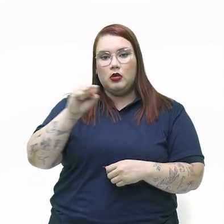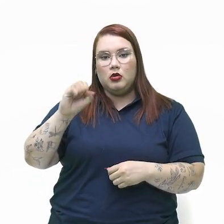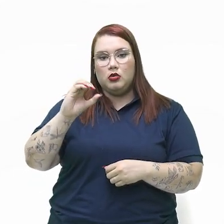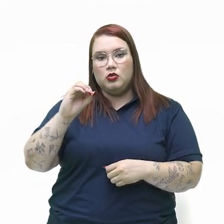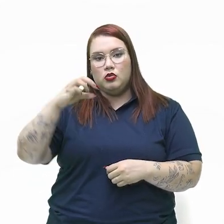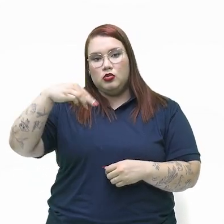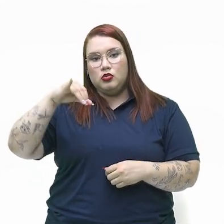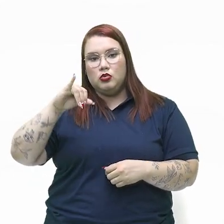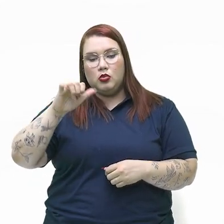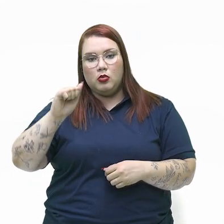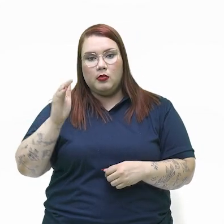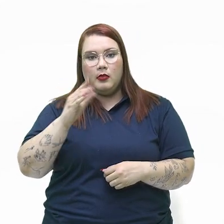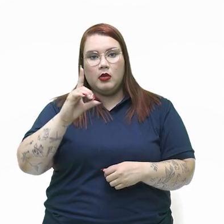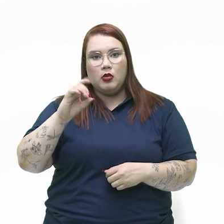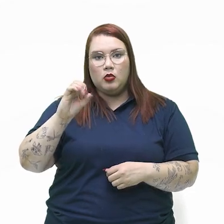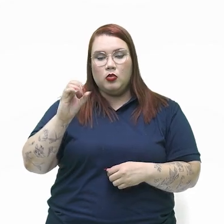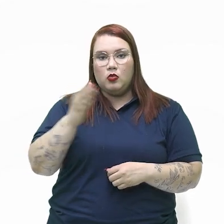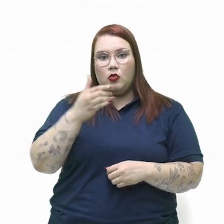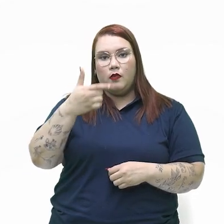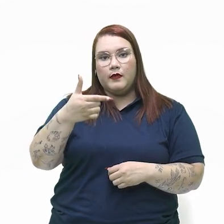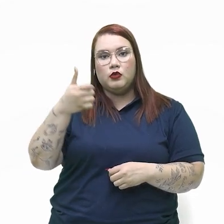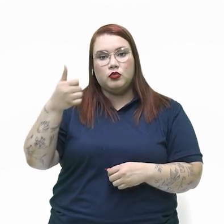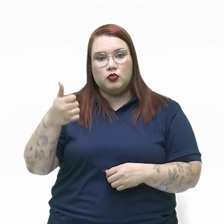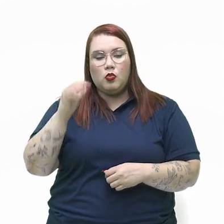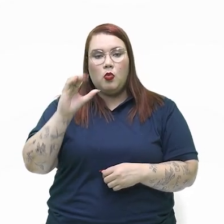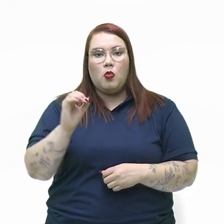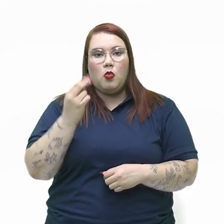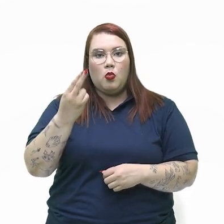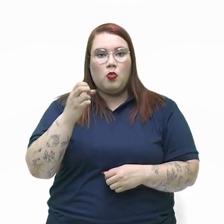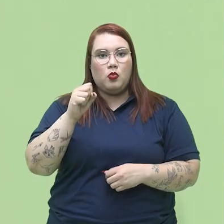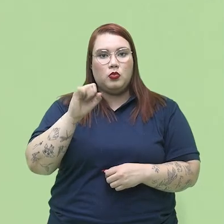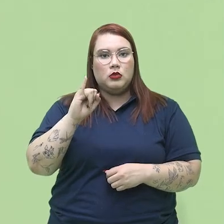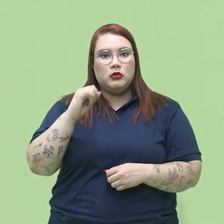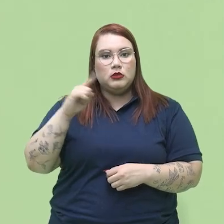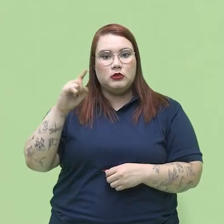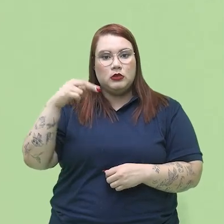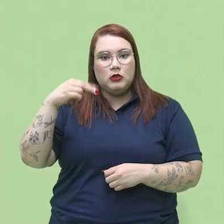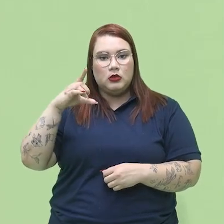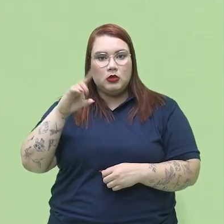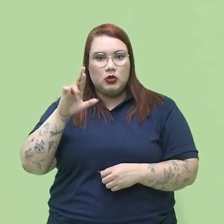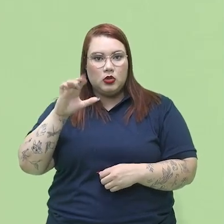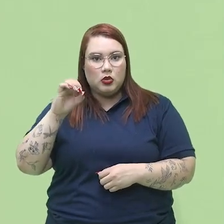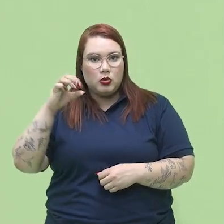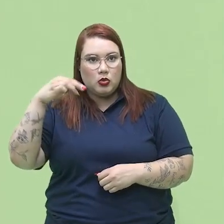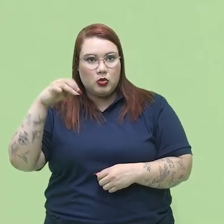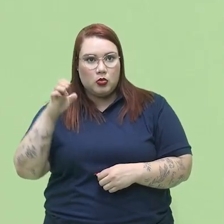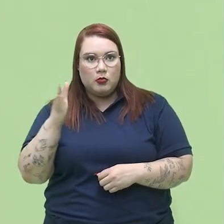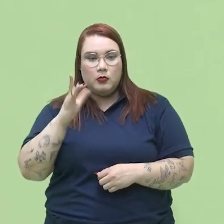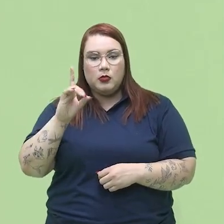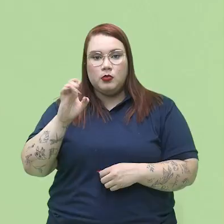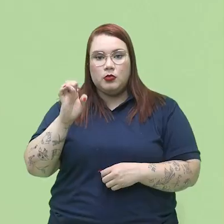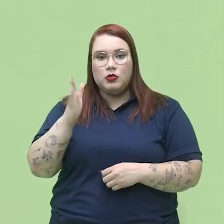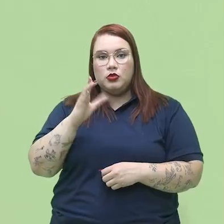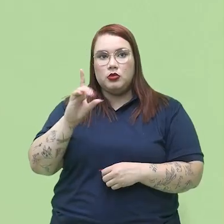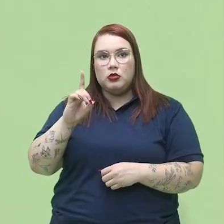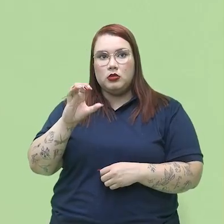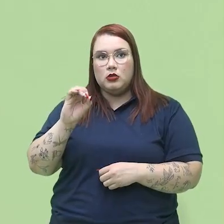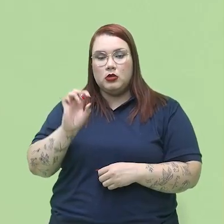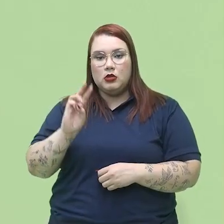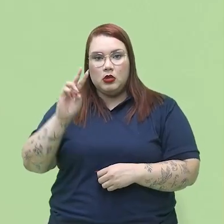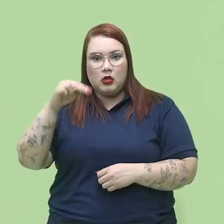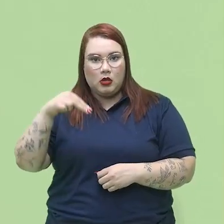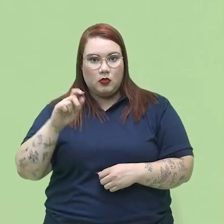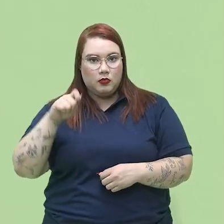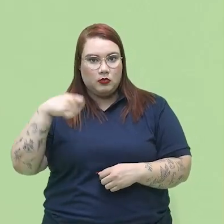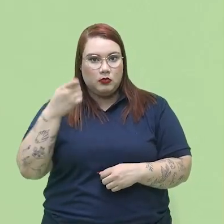que está exatamente onde deveria ser o par 21, na verdade tem um trio de cromossomos.